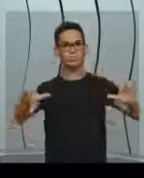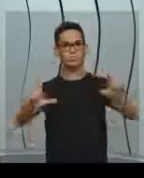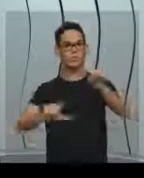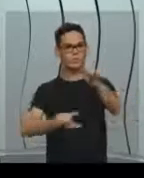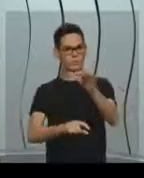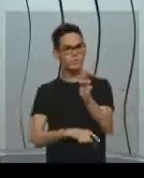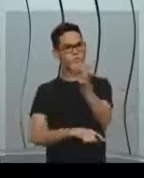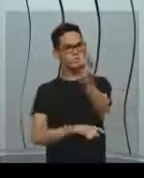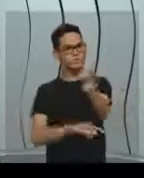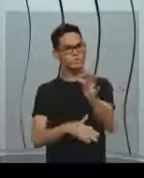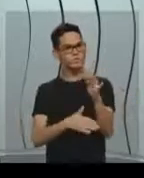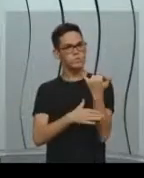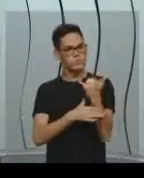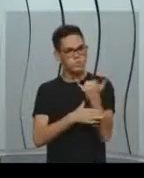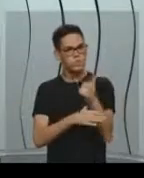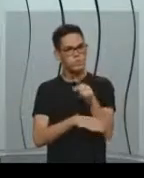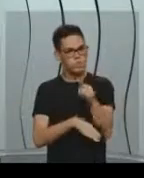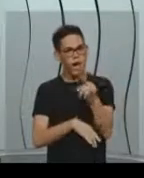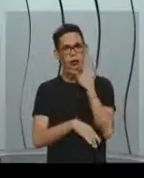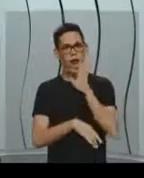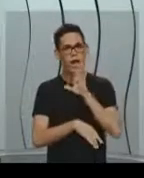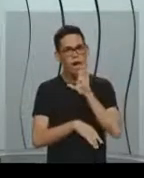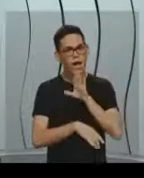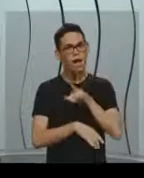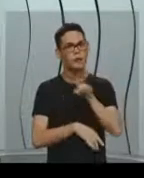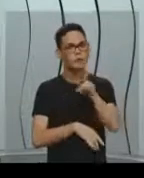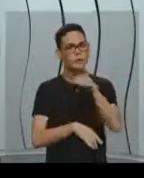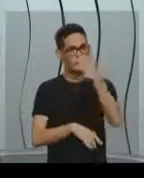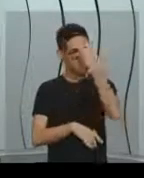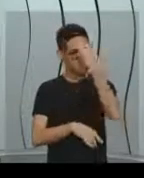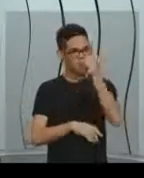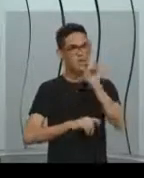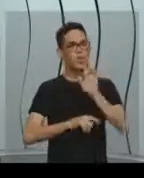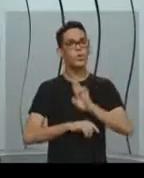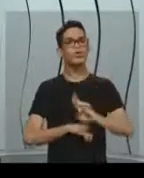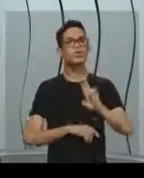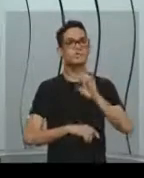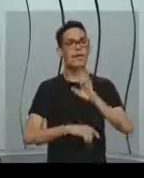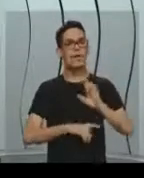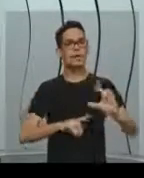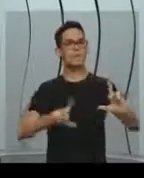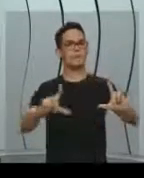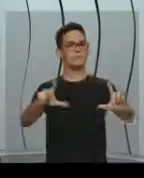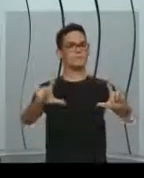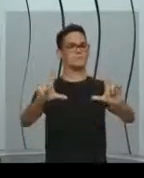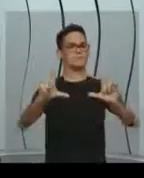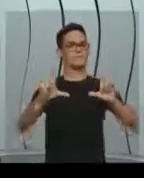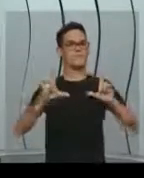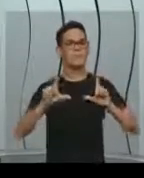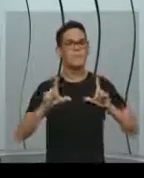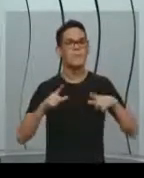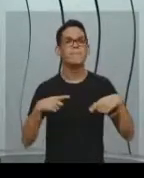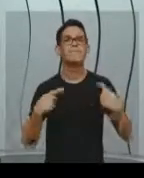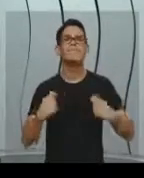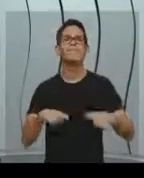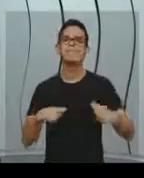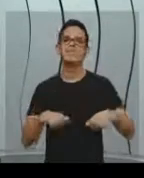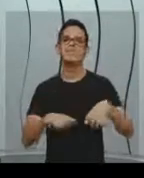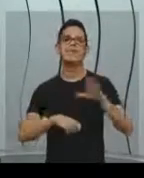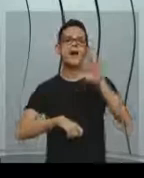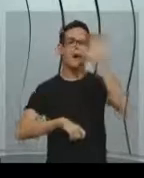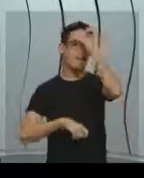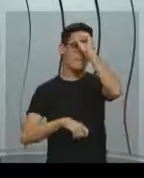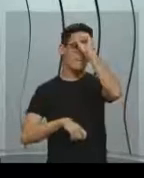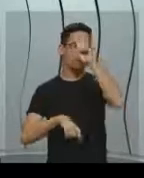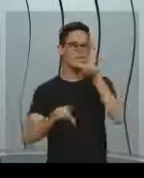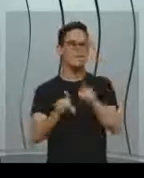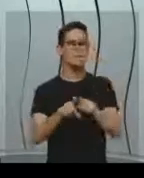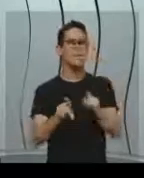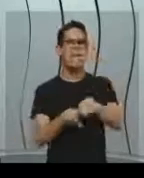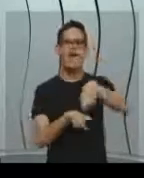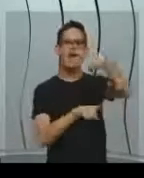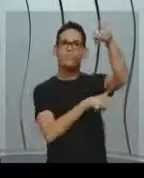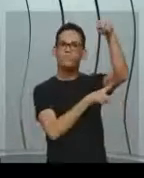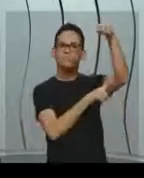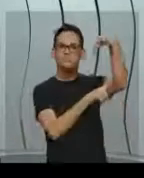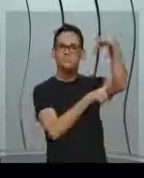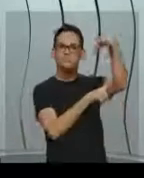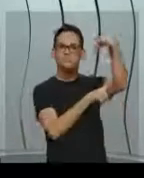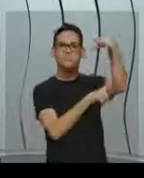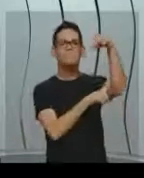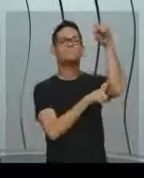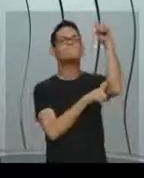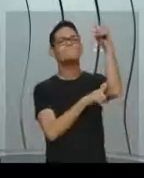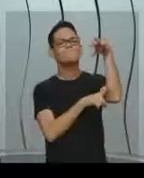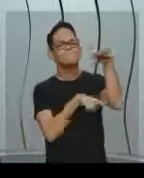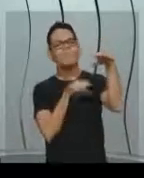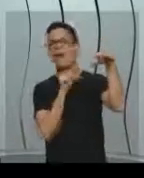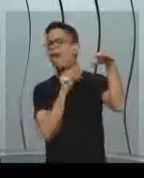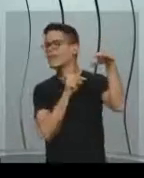youtuber aí, isso é legal, né? Vocês saberem trabalhar com isso. A questão da iluminação. A iluminação ela é importante para